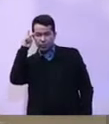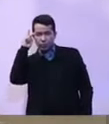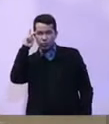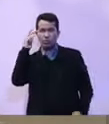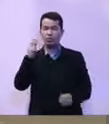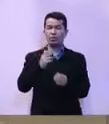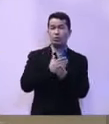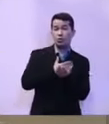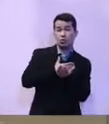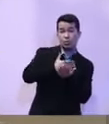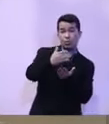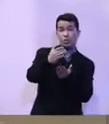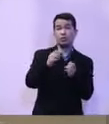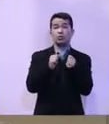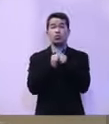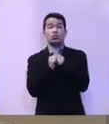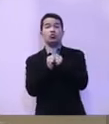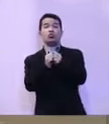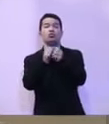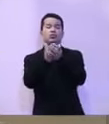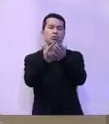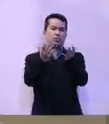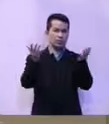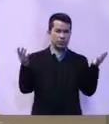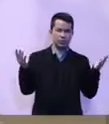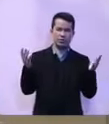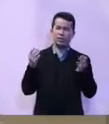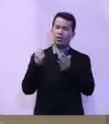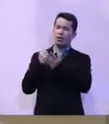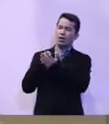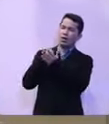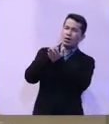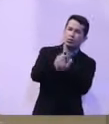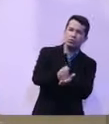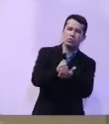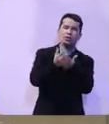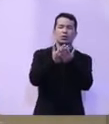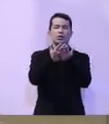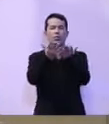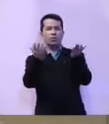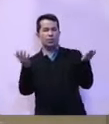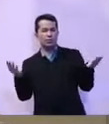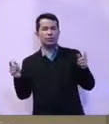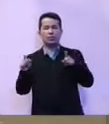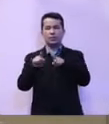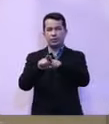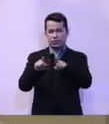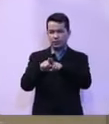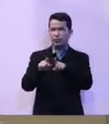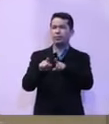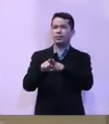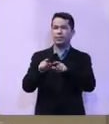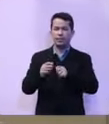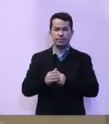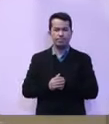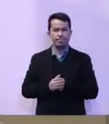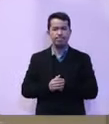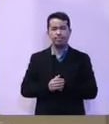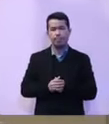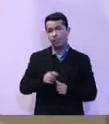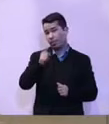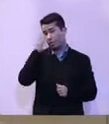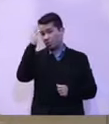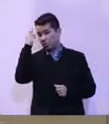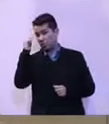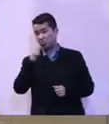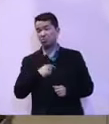começar a caminhar na fé com você, vai te ajudar a dar os passos espirituais que você precisa. E sabe, quando a gente